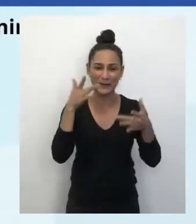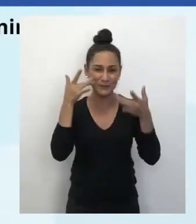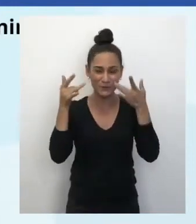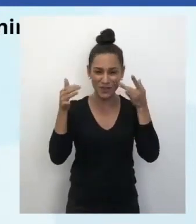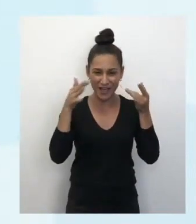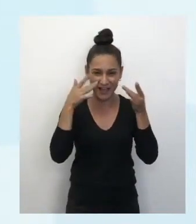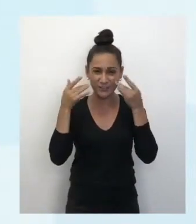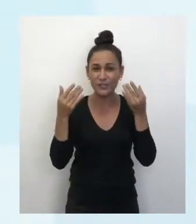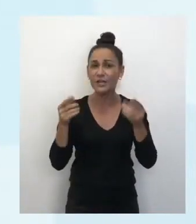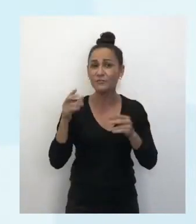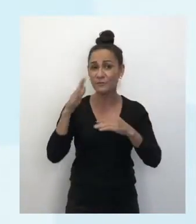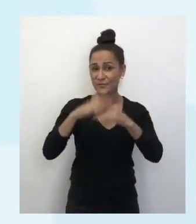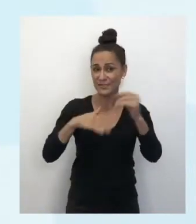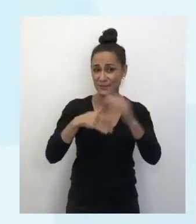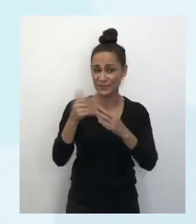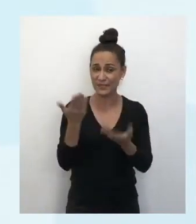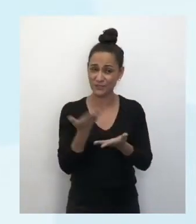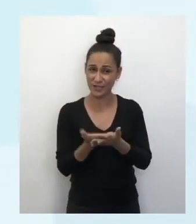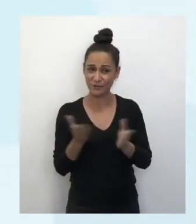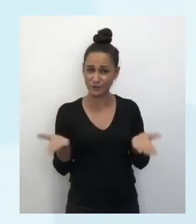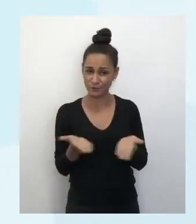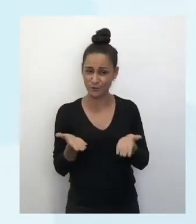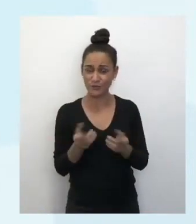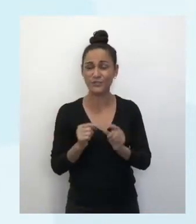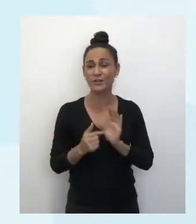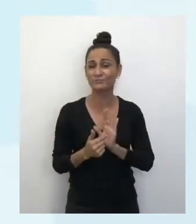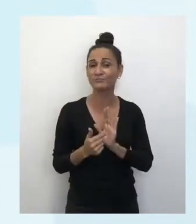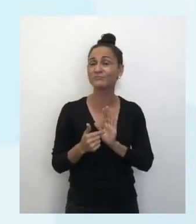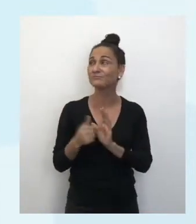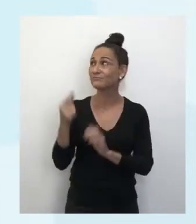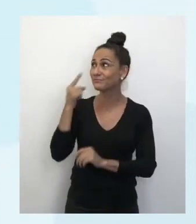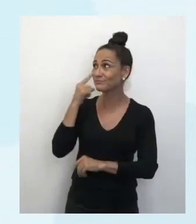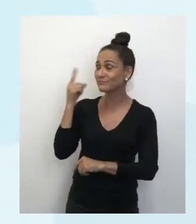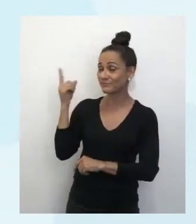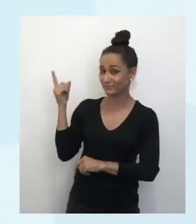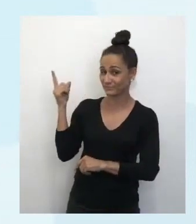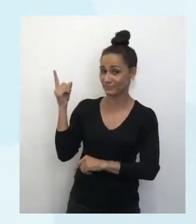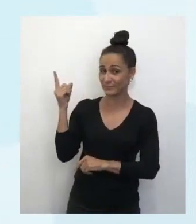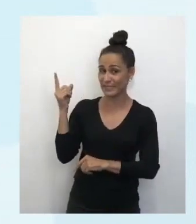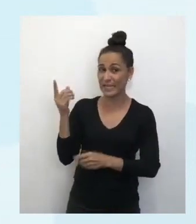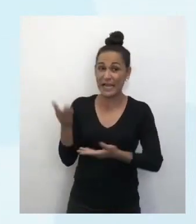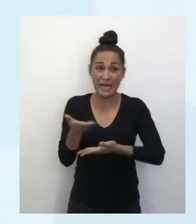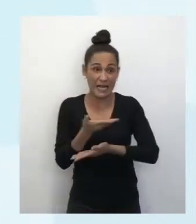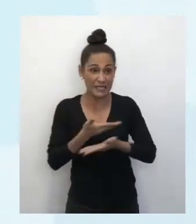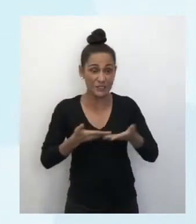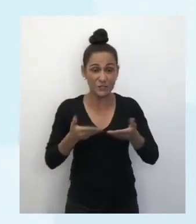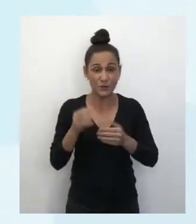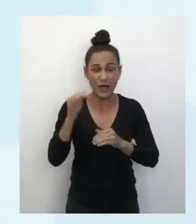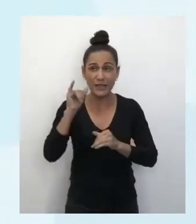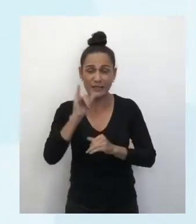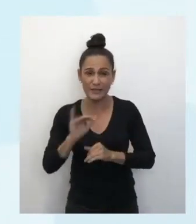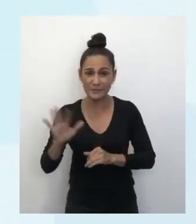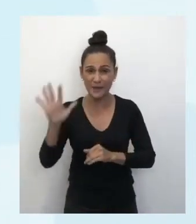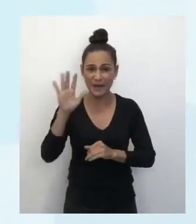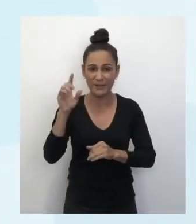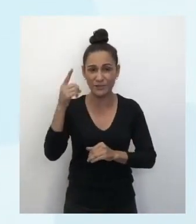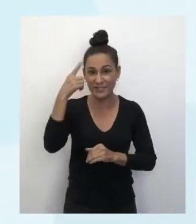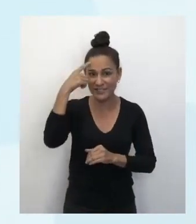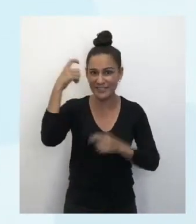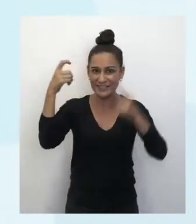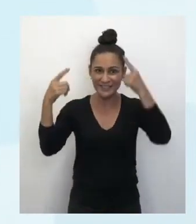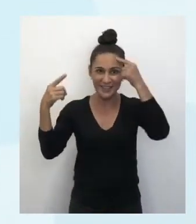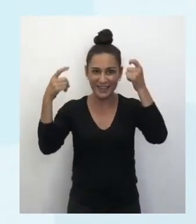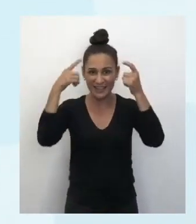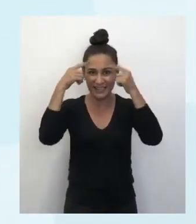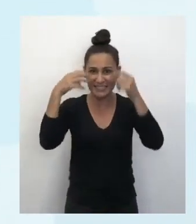gente vai trabalhar na aula de hoje? Olha só, a habilidade de hoje é articular imagens, ideias e sentimentos por meio